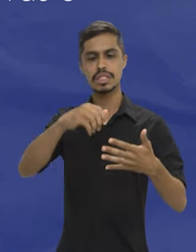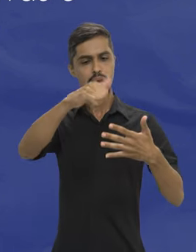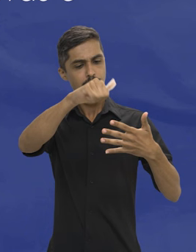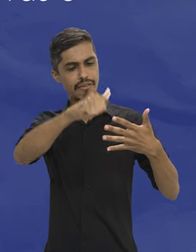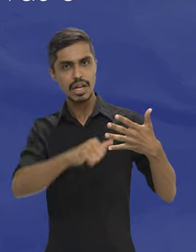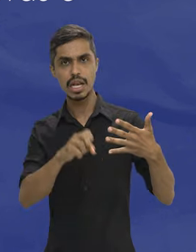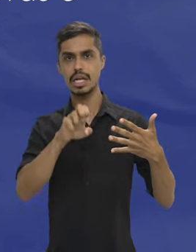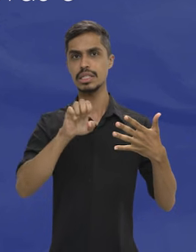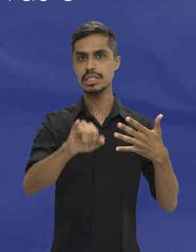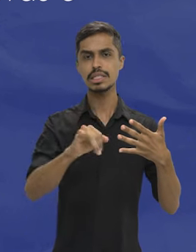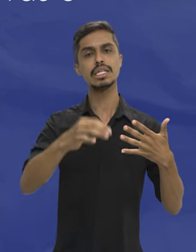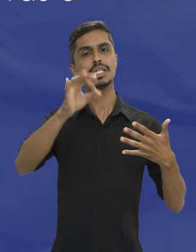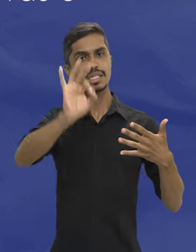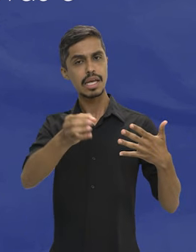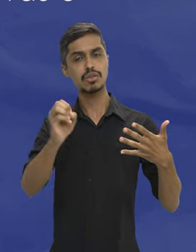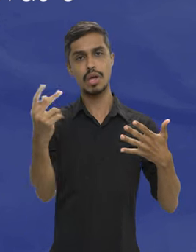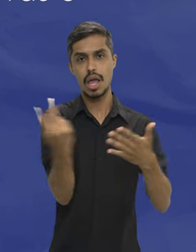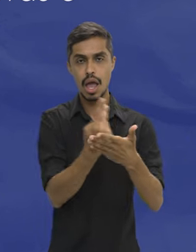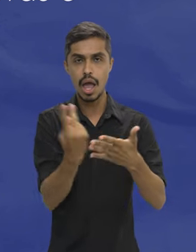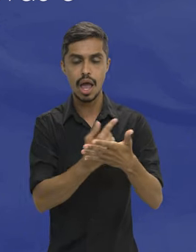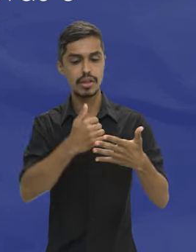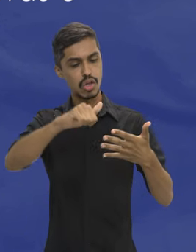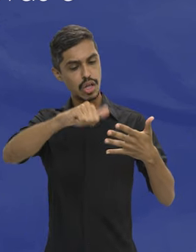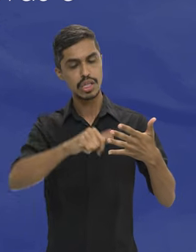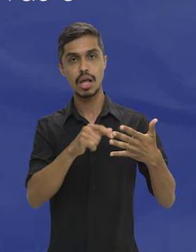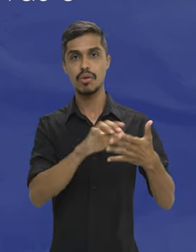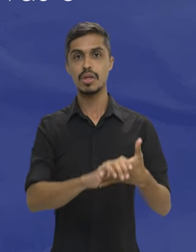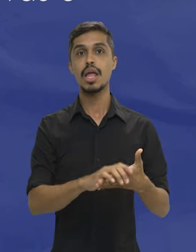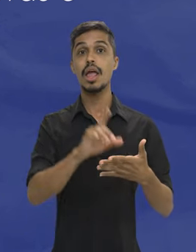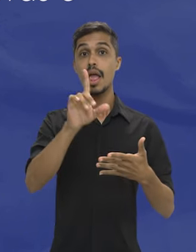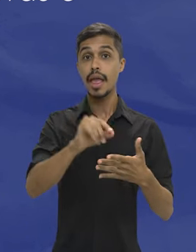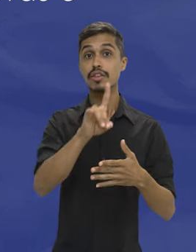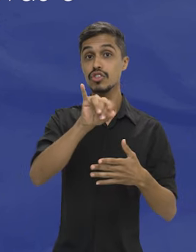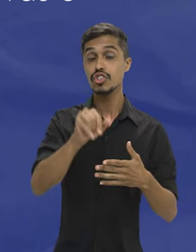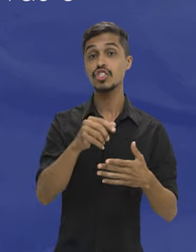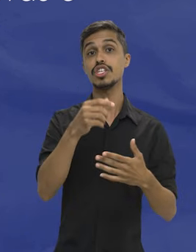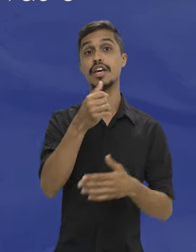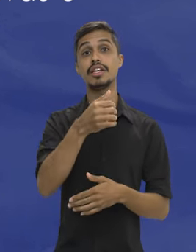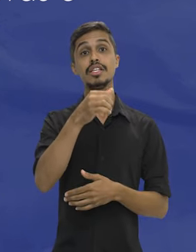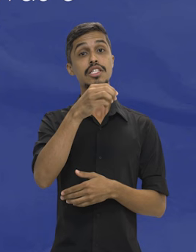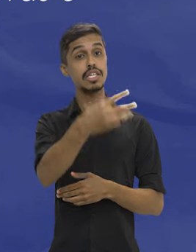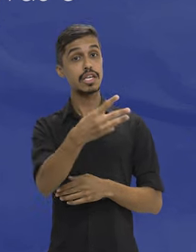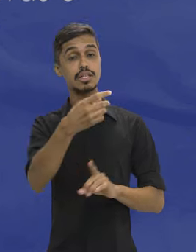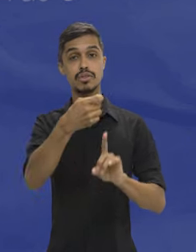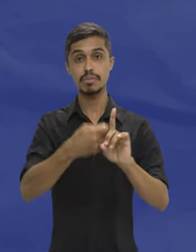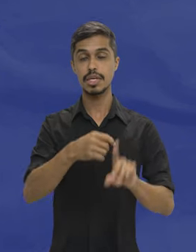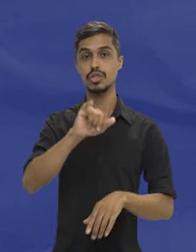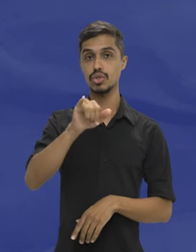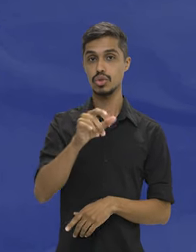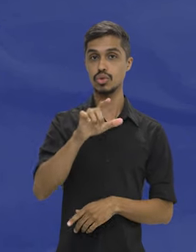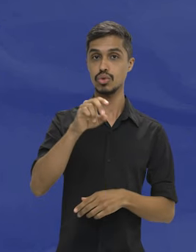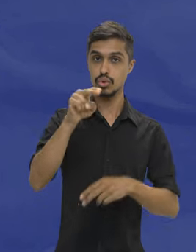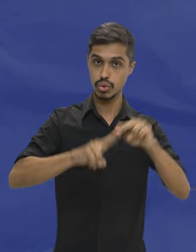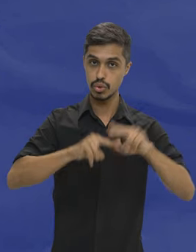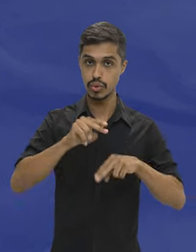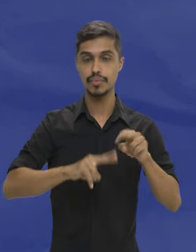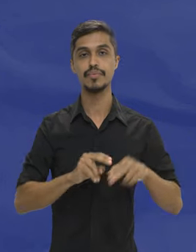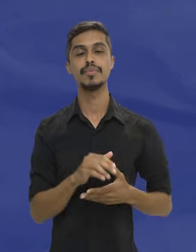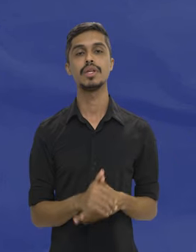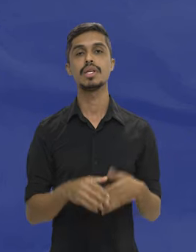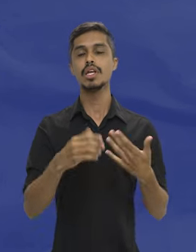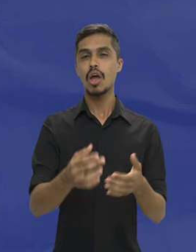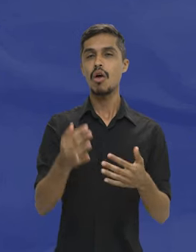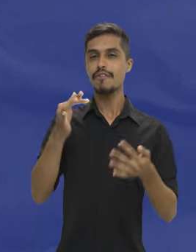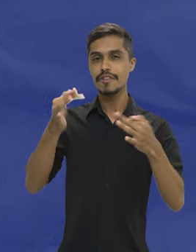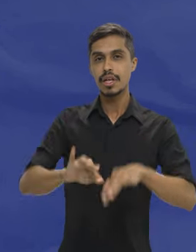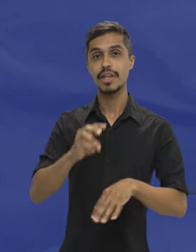objetivas e preliminares das provas discursivas e redação está marcada para 3 de junho. O resultado final